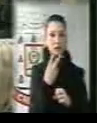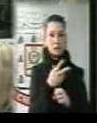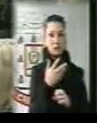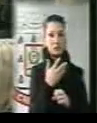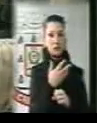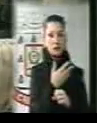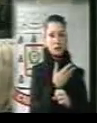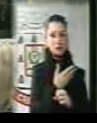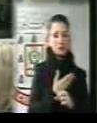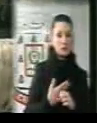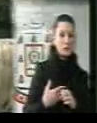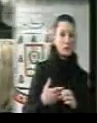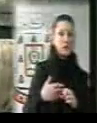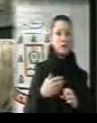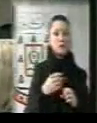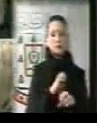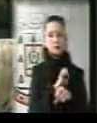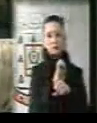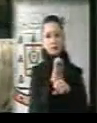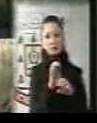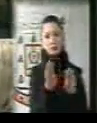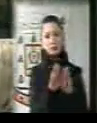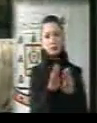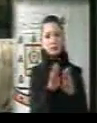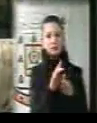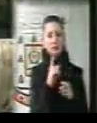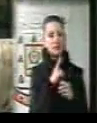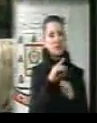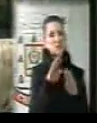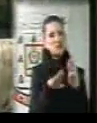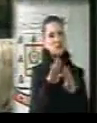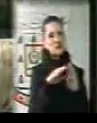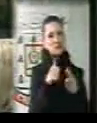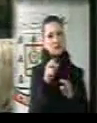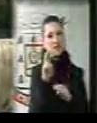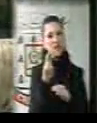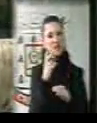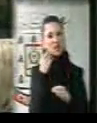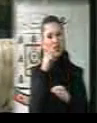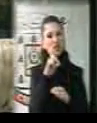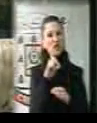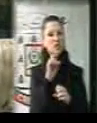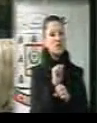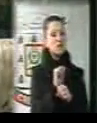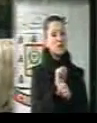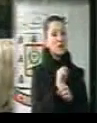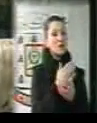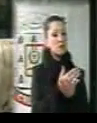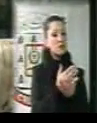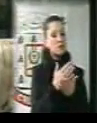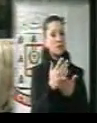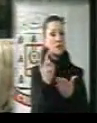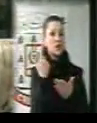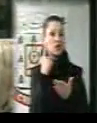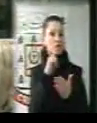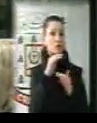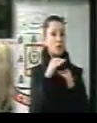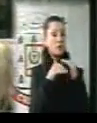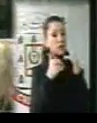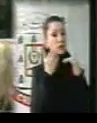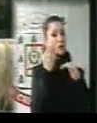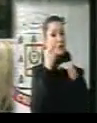vice-governador, ele assumiu o compromisso de em torno de 15 dias as obras reiniciar, palavra de governador tem que ser